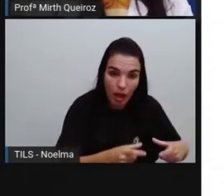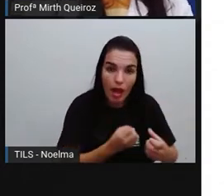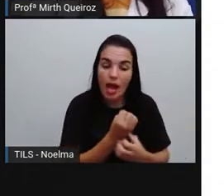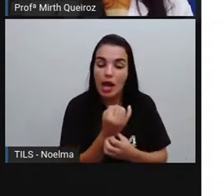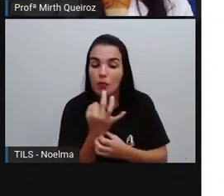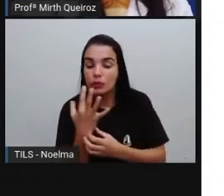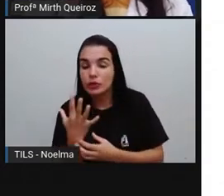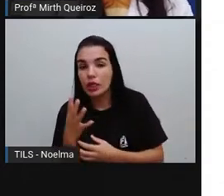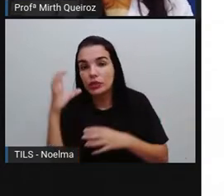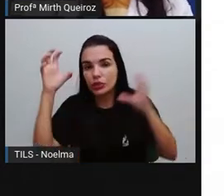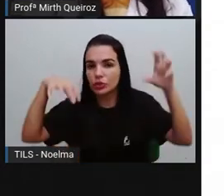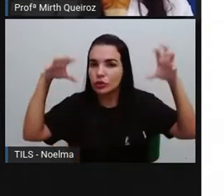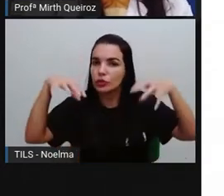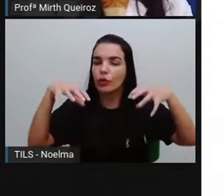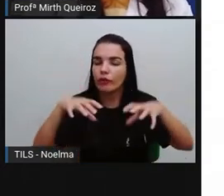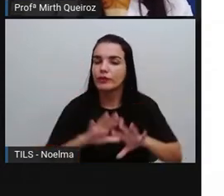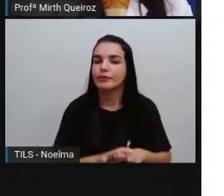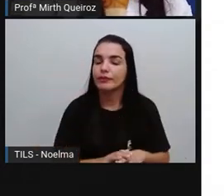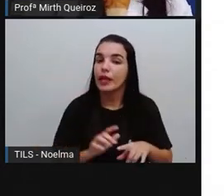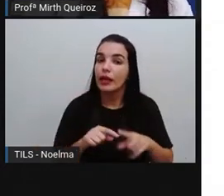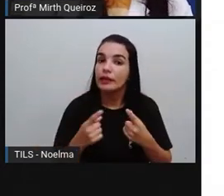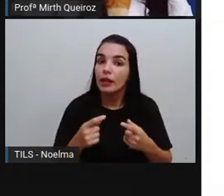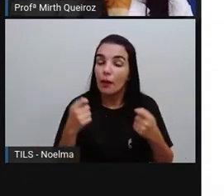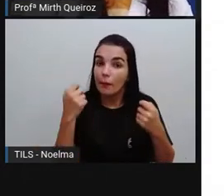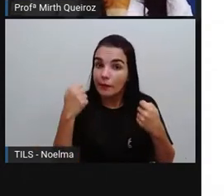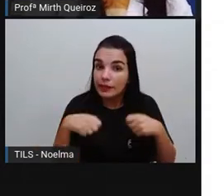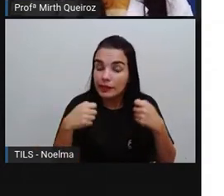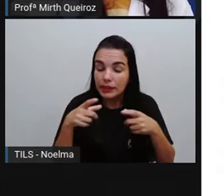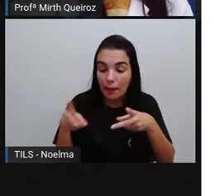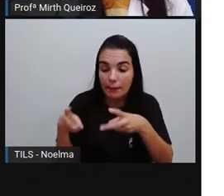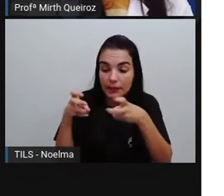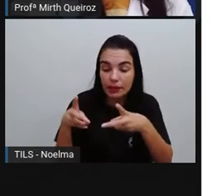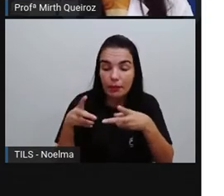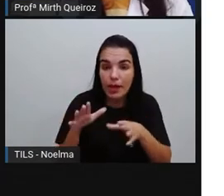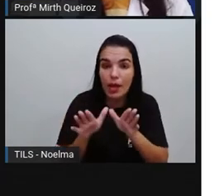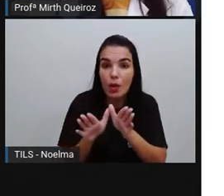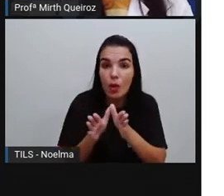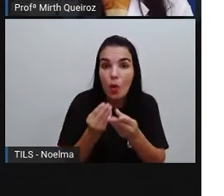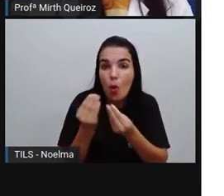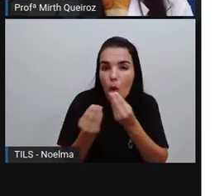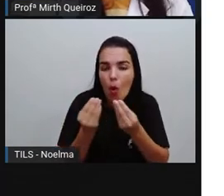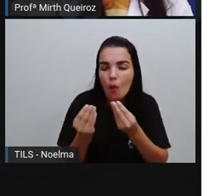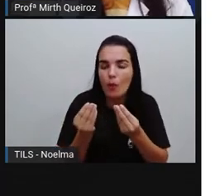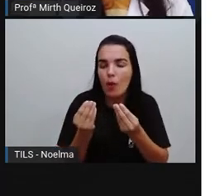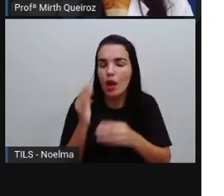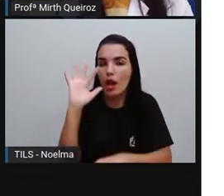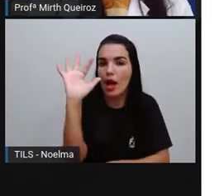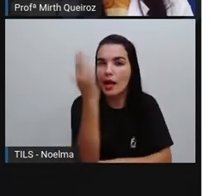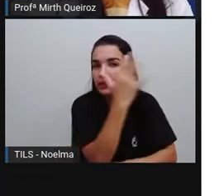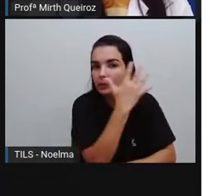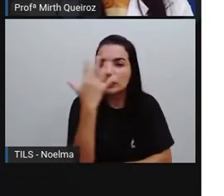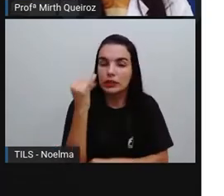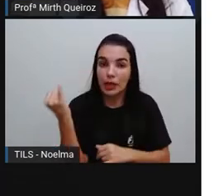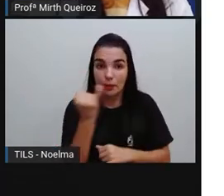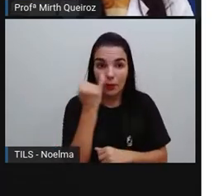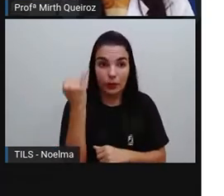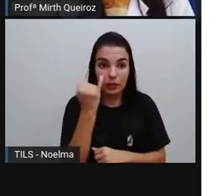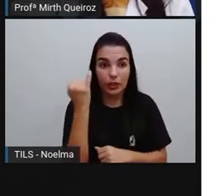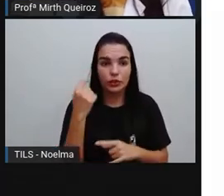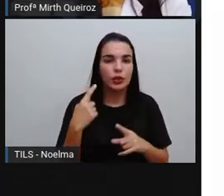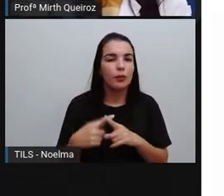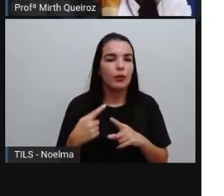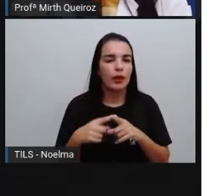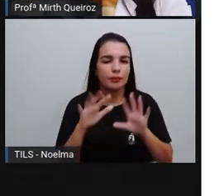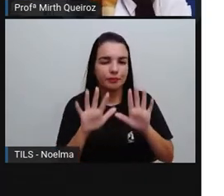de chuvas. A gente percebe o quanto essas plantas são importantes até mesmo quando a gente está em